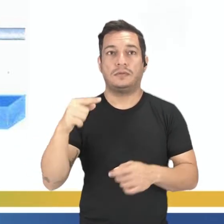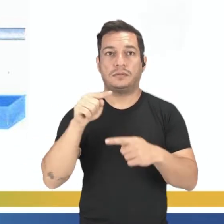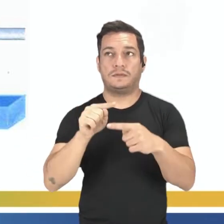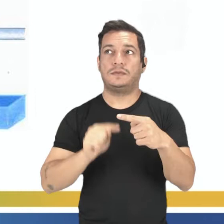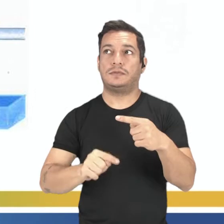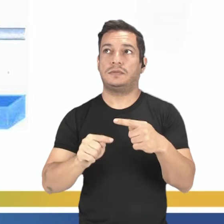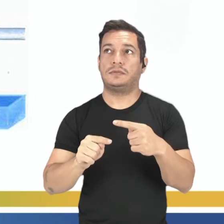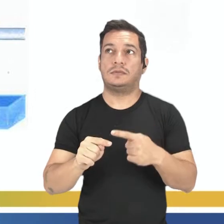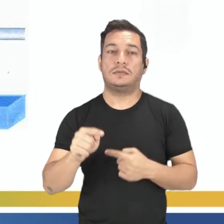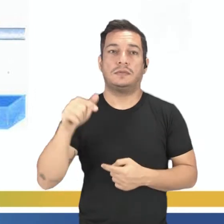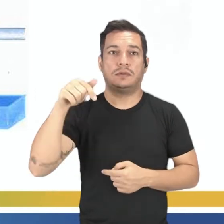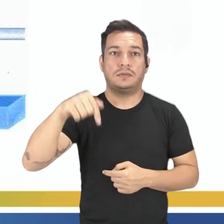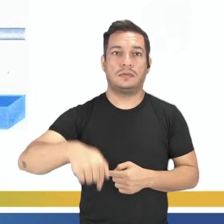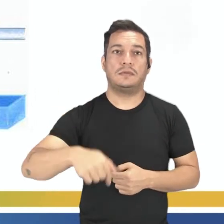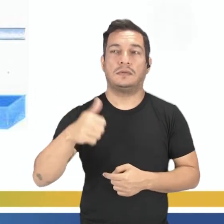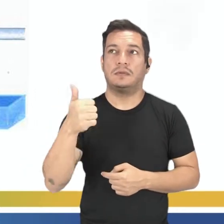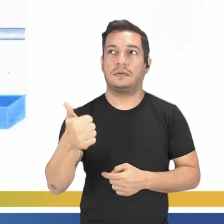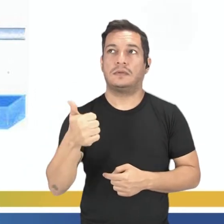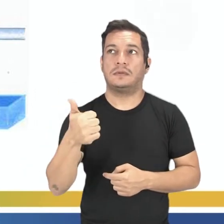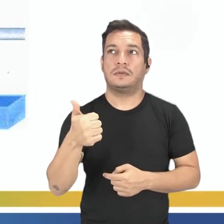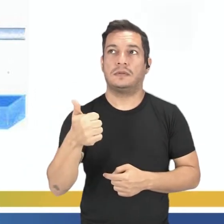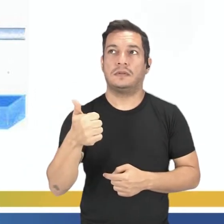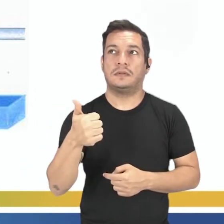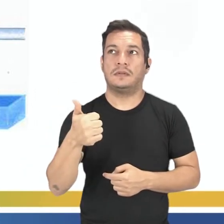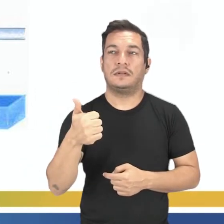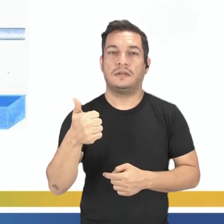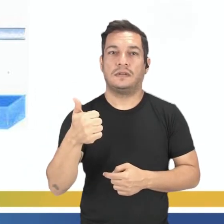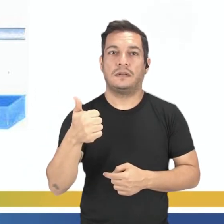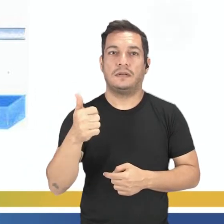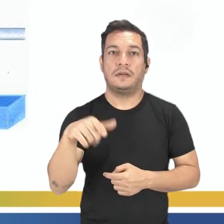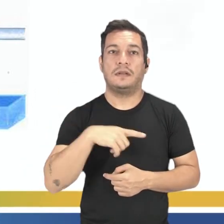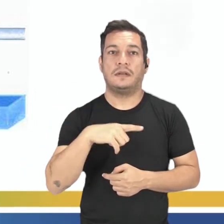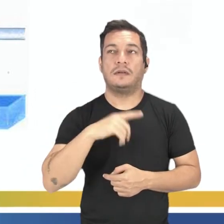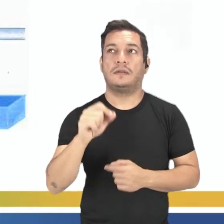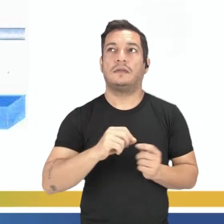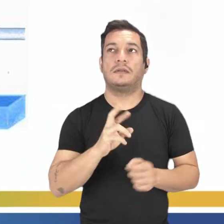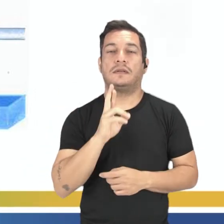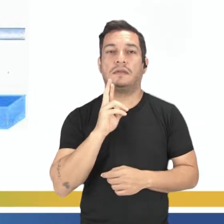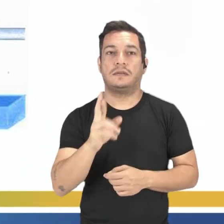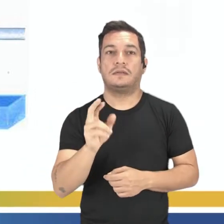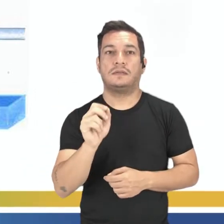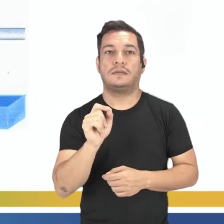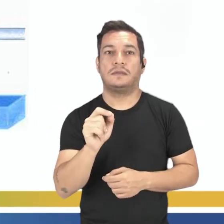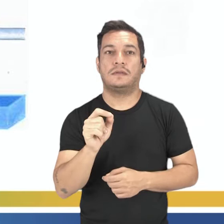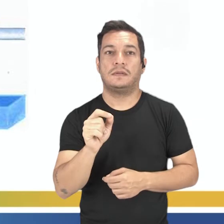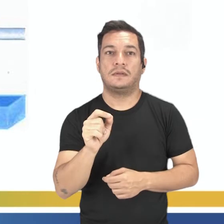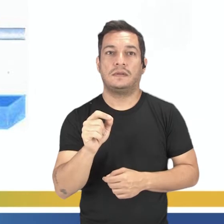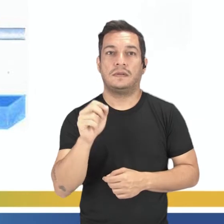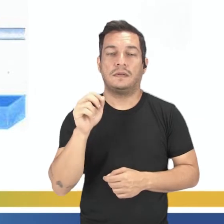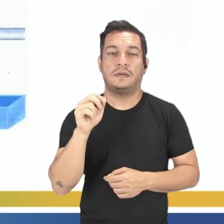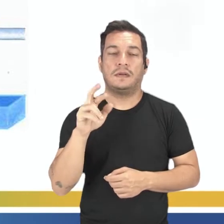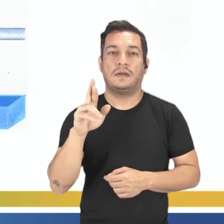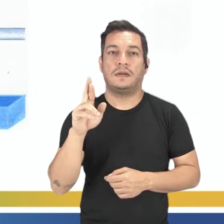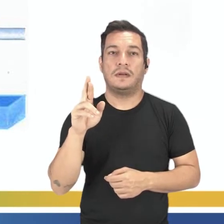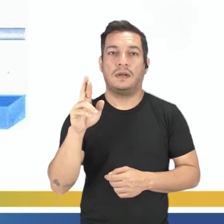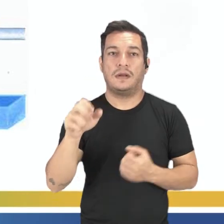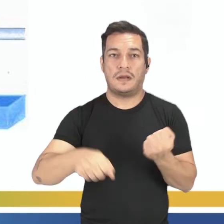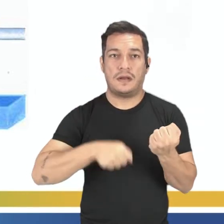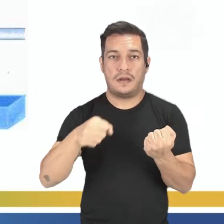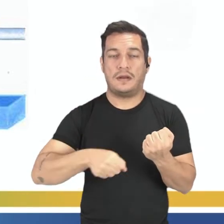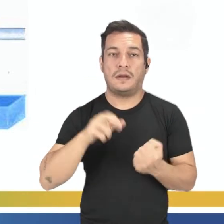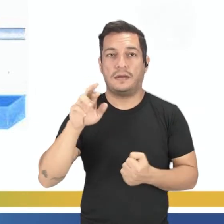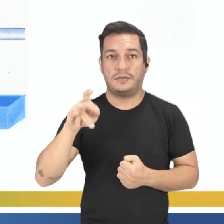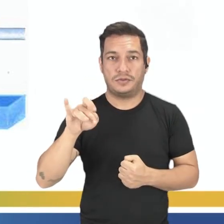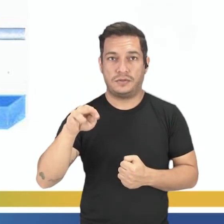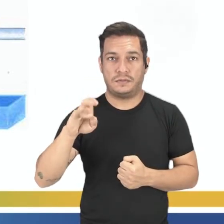Q1. E aí, usando um pouco de matemática básica, a gente vai chegar nessa relação aqui, onde o rendimento de uma máquina é